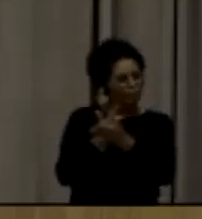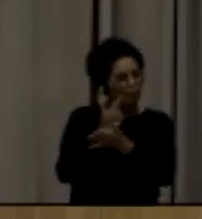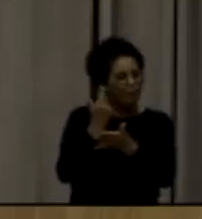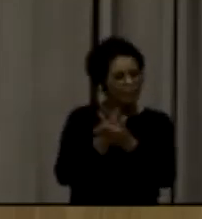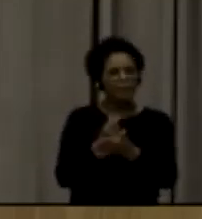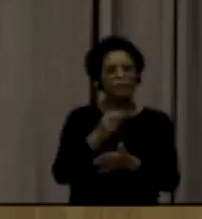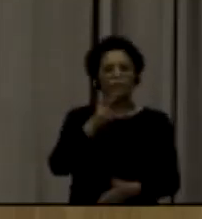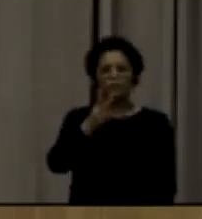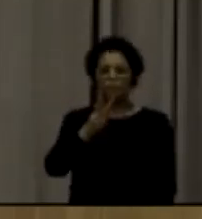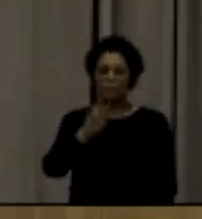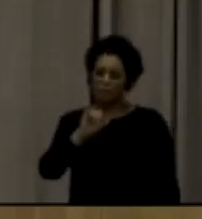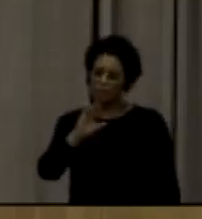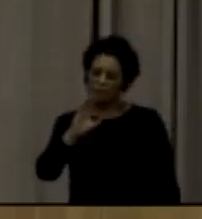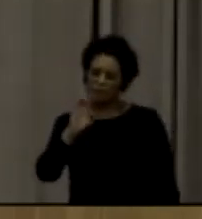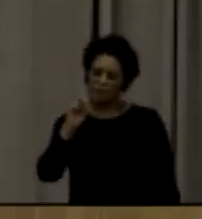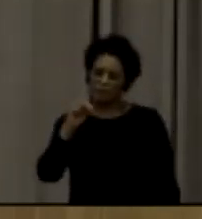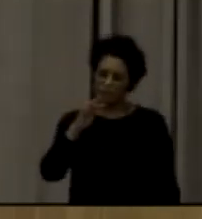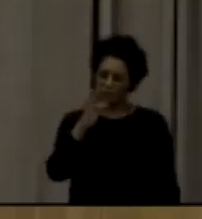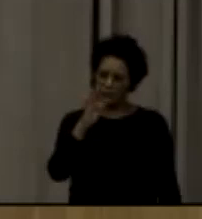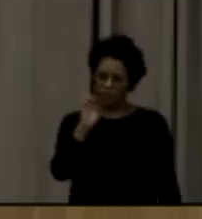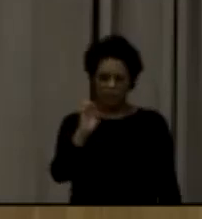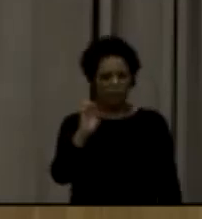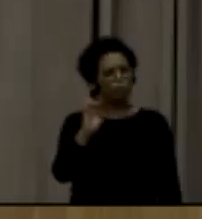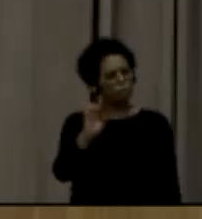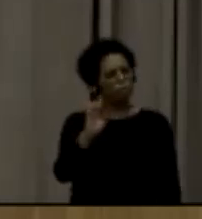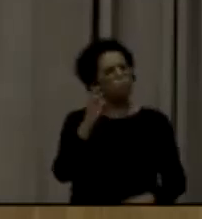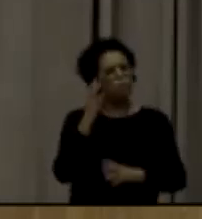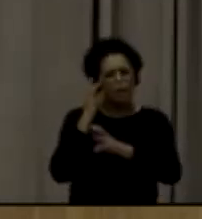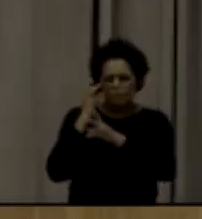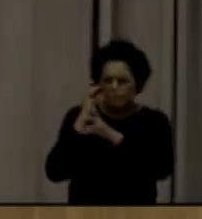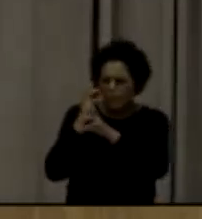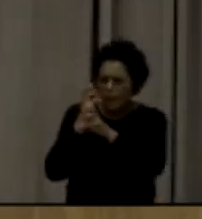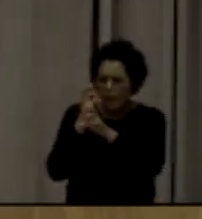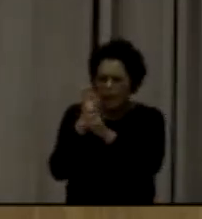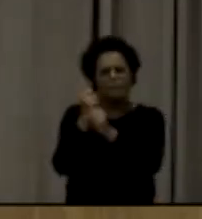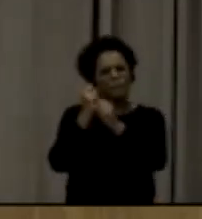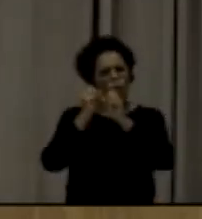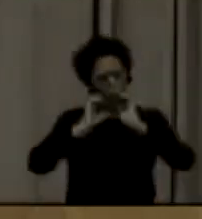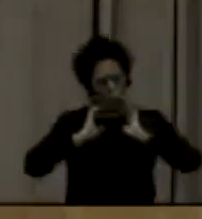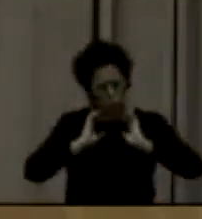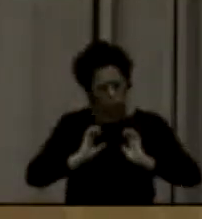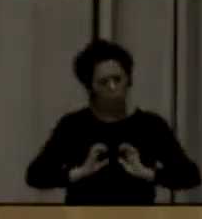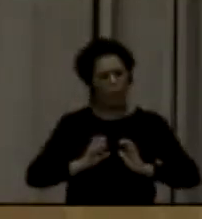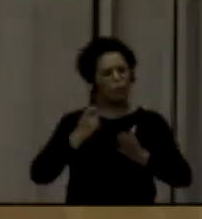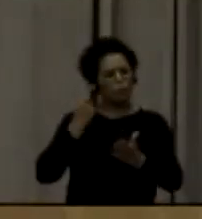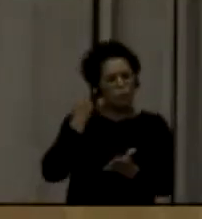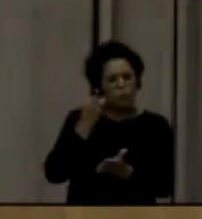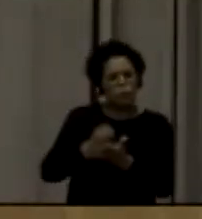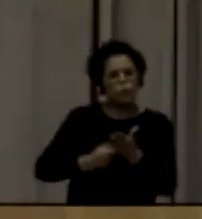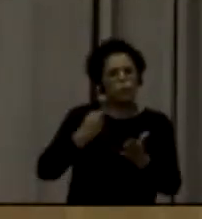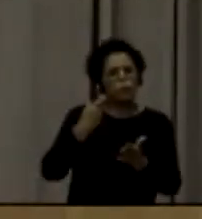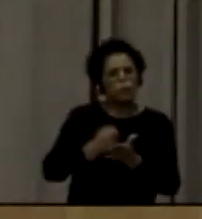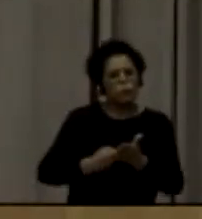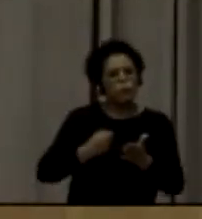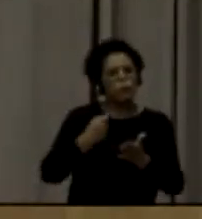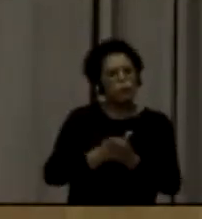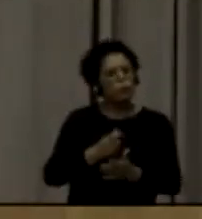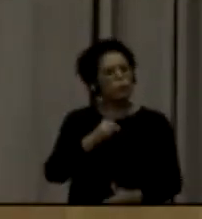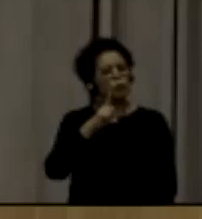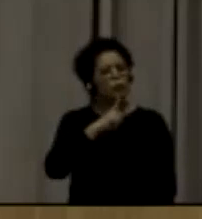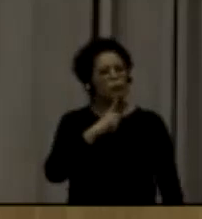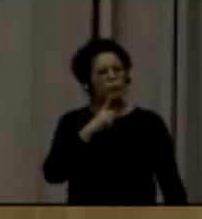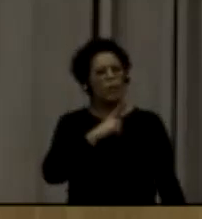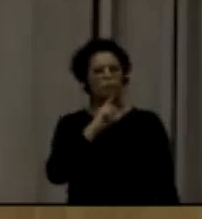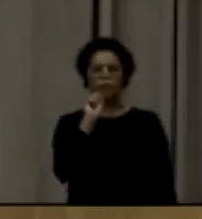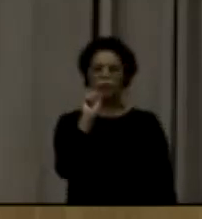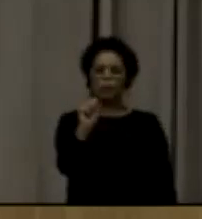nós temos que tratar das nossas visões, nós temos que rever as nossas lutas. Então, aqui, nós estamos